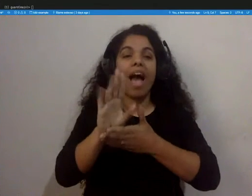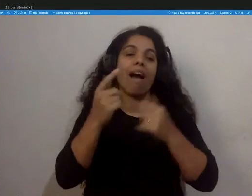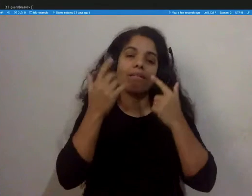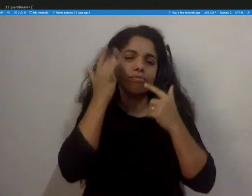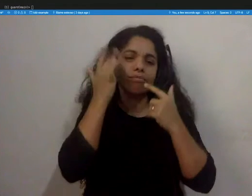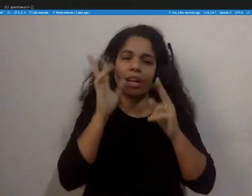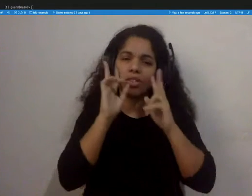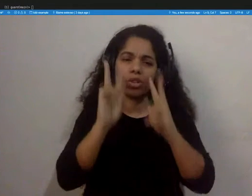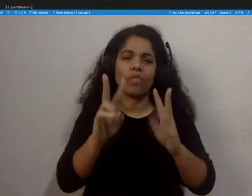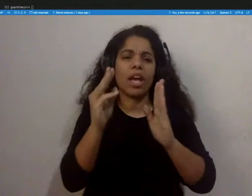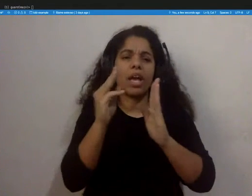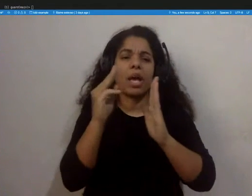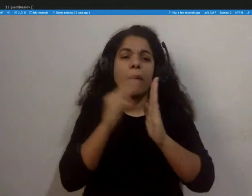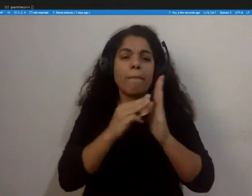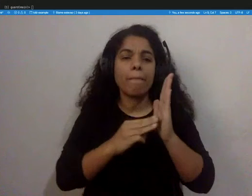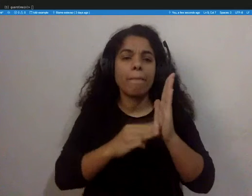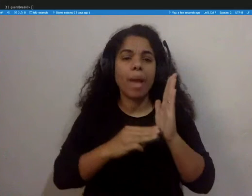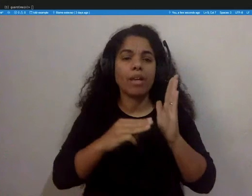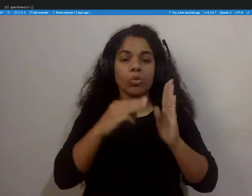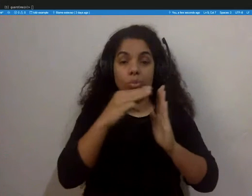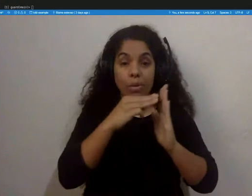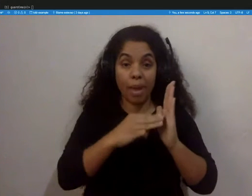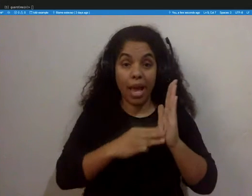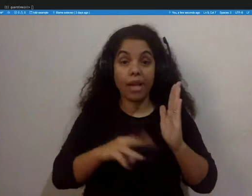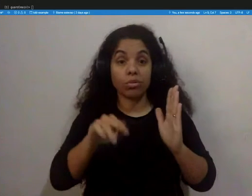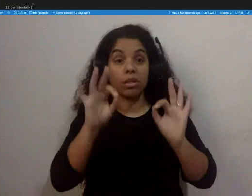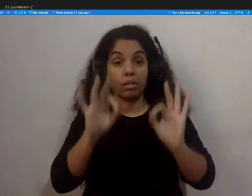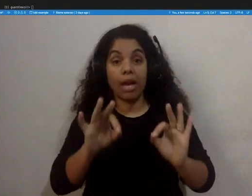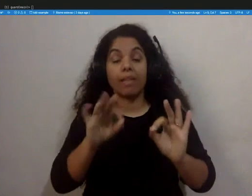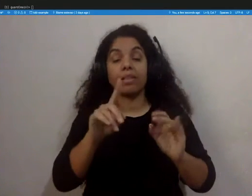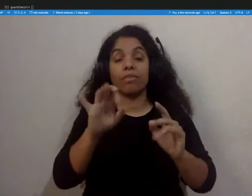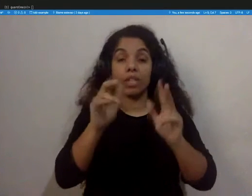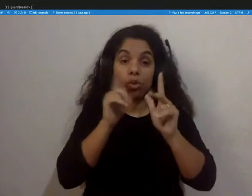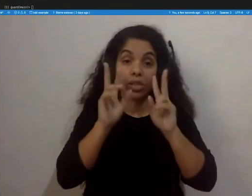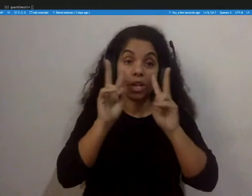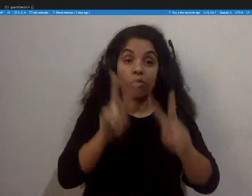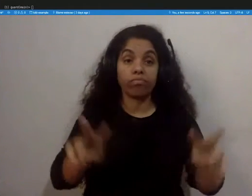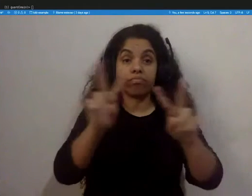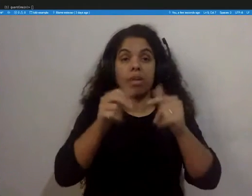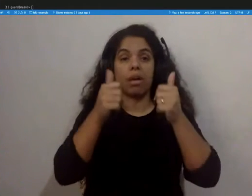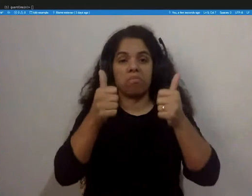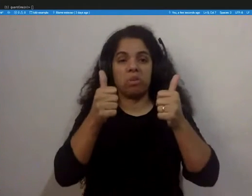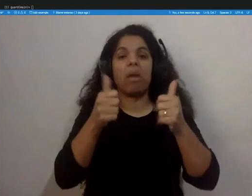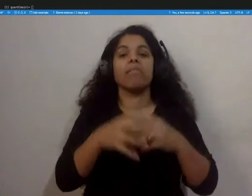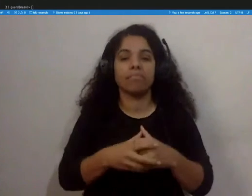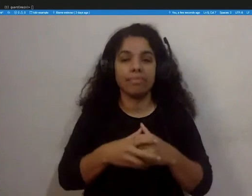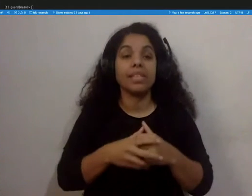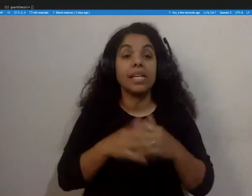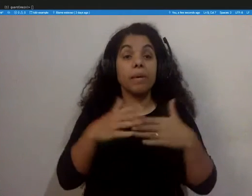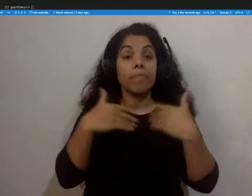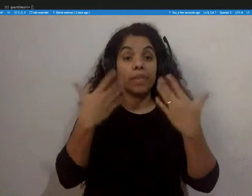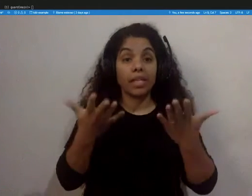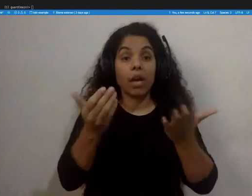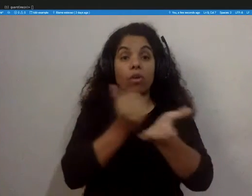tenho um método que chama, que ele é definido e que eu consigo visualizar muito bem. Então, vamos